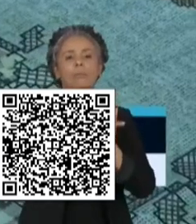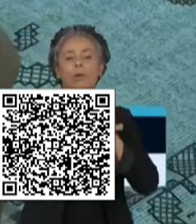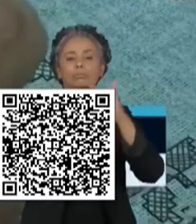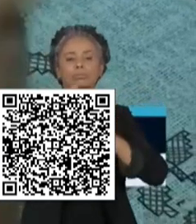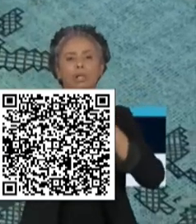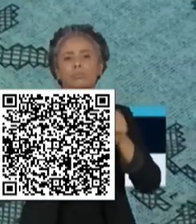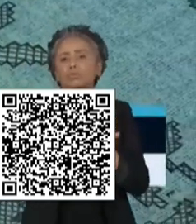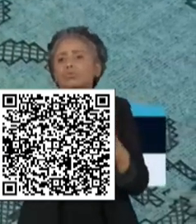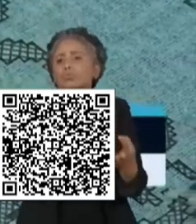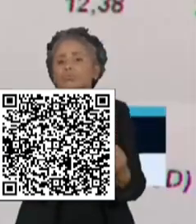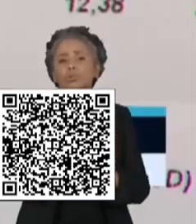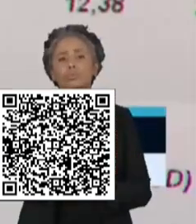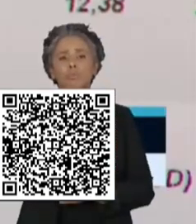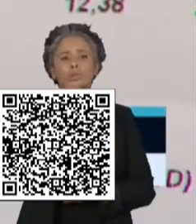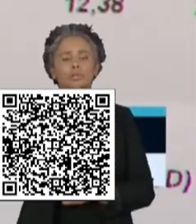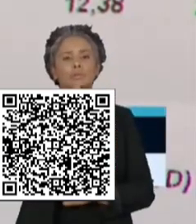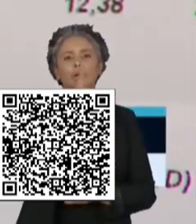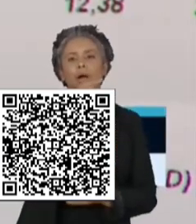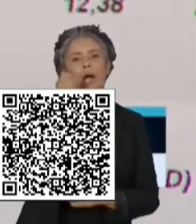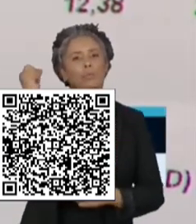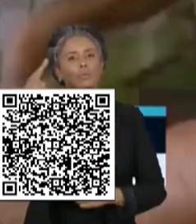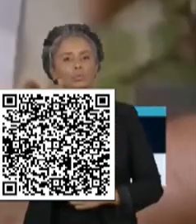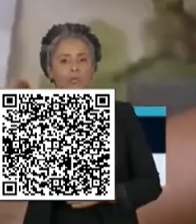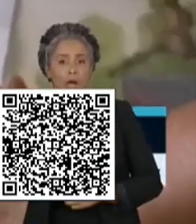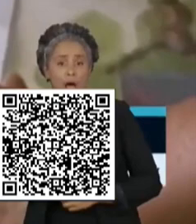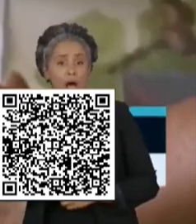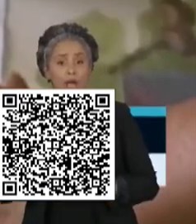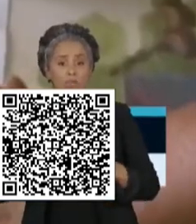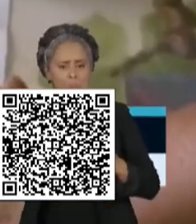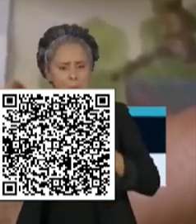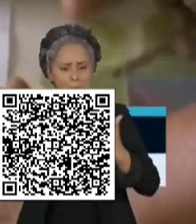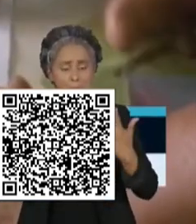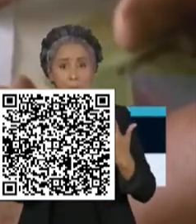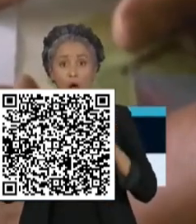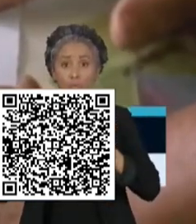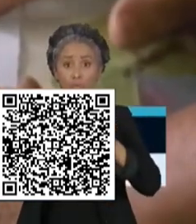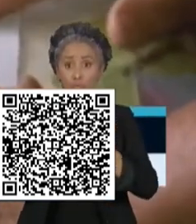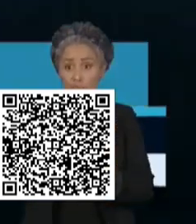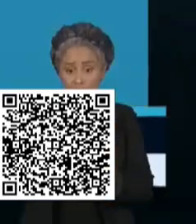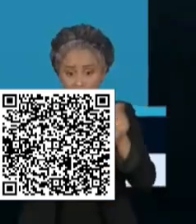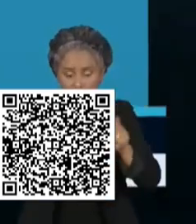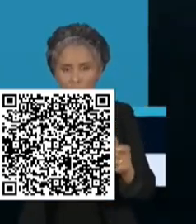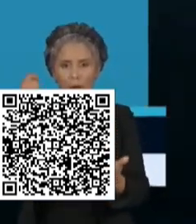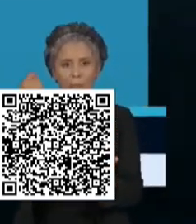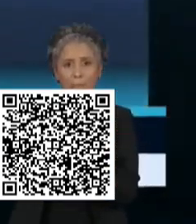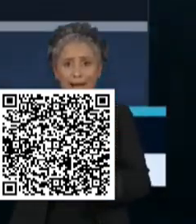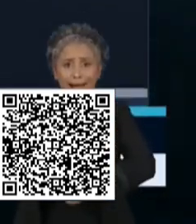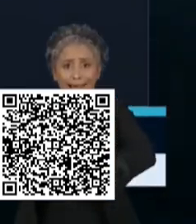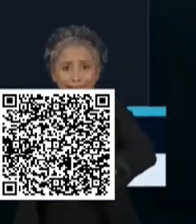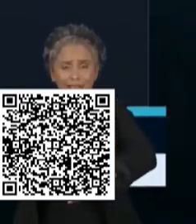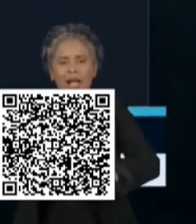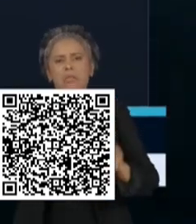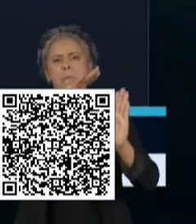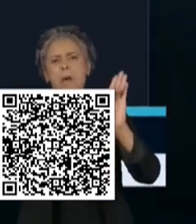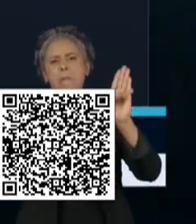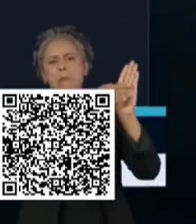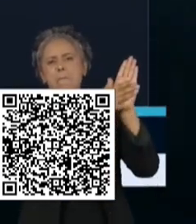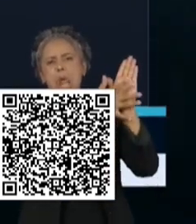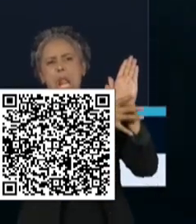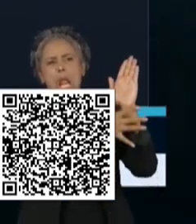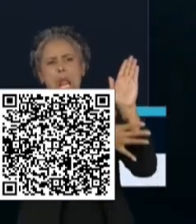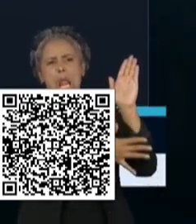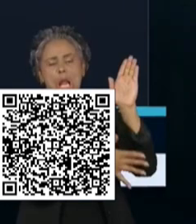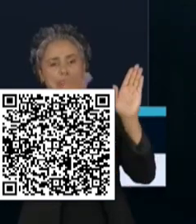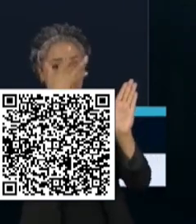essenciais, como contas de água, luz ou gás. O atraso desses pagamentos lidera a lista de inadimplência